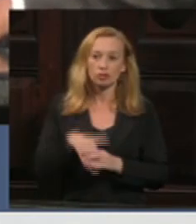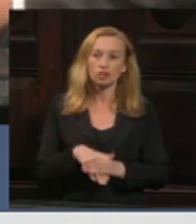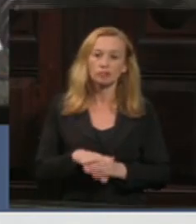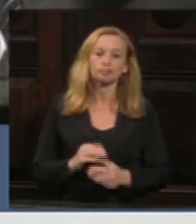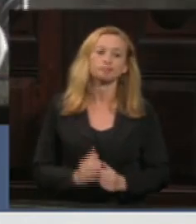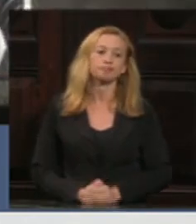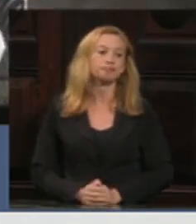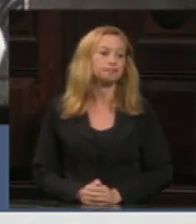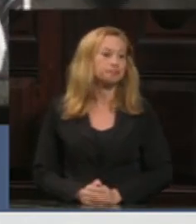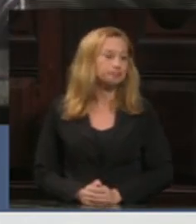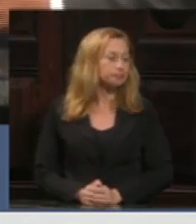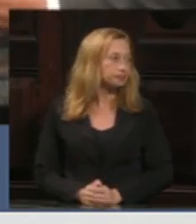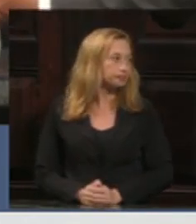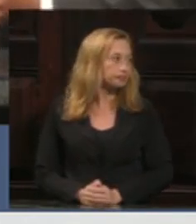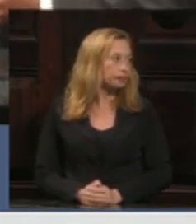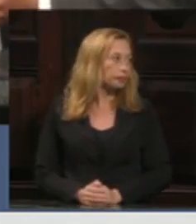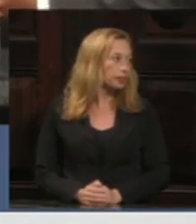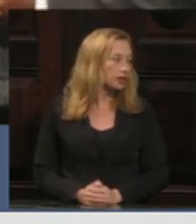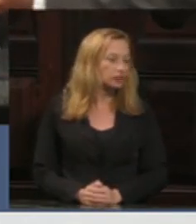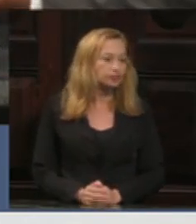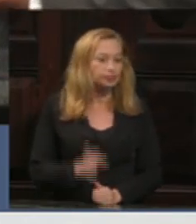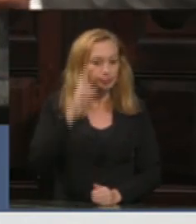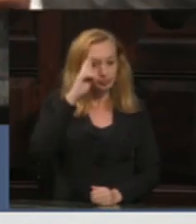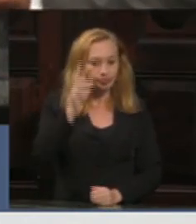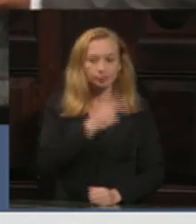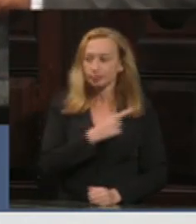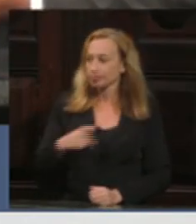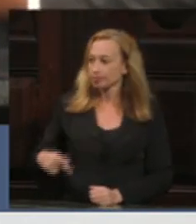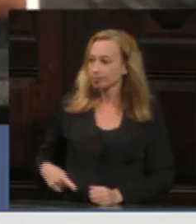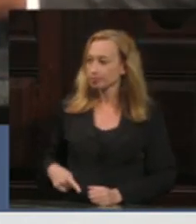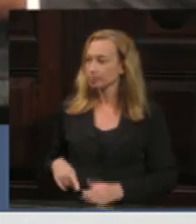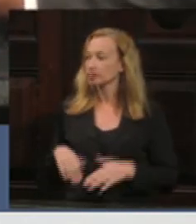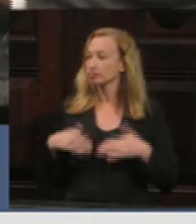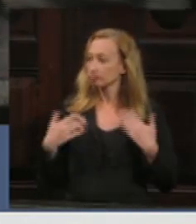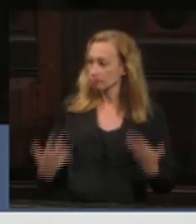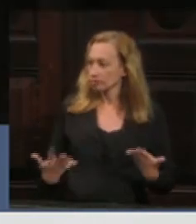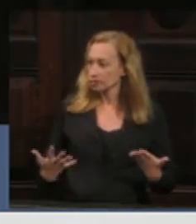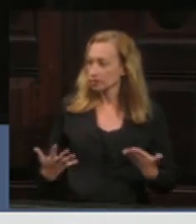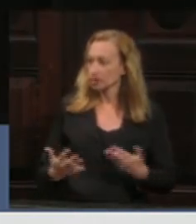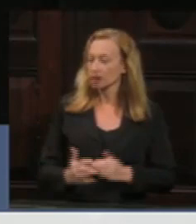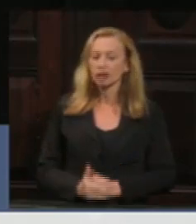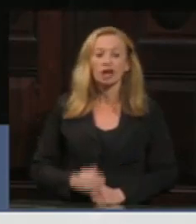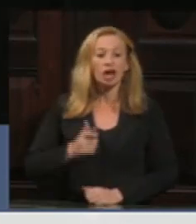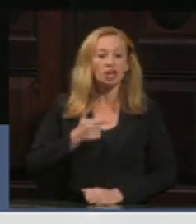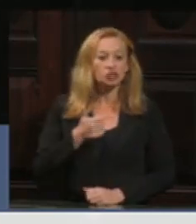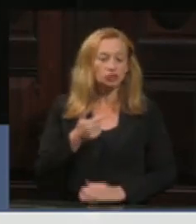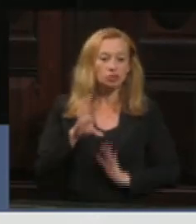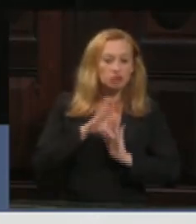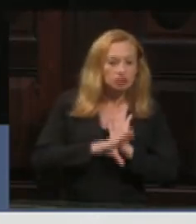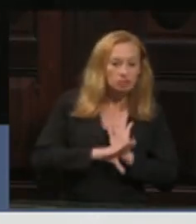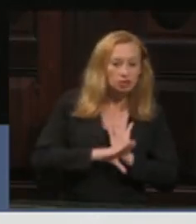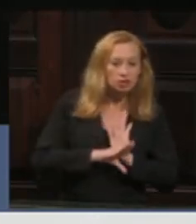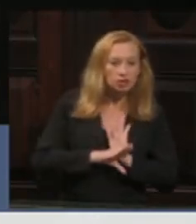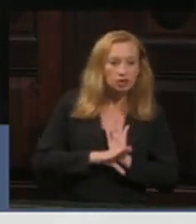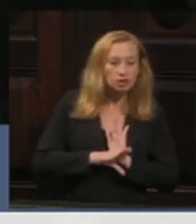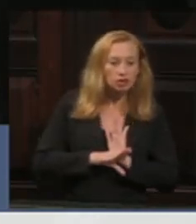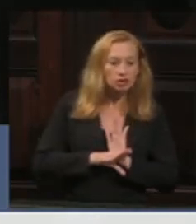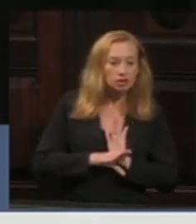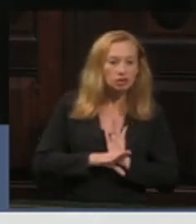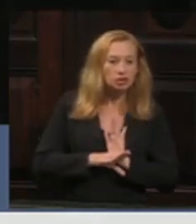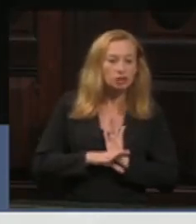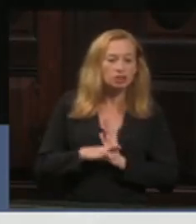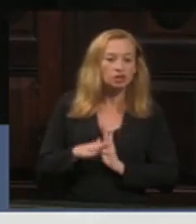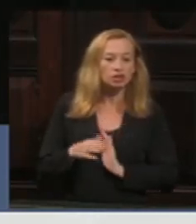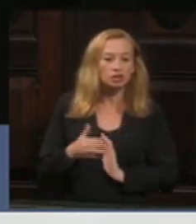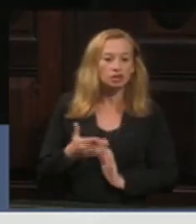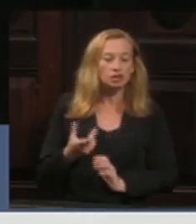semana. Senhor presidente. Deputado Carlos Mink. Então, as 12 emendas, 10 são minhas, que estão incluídas